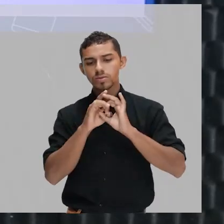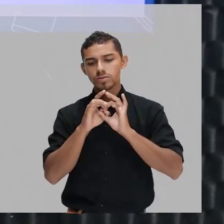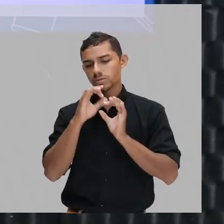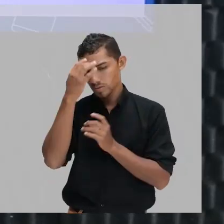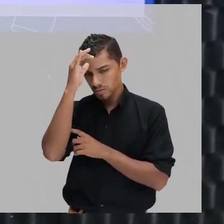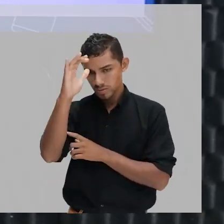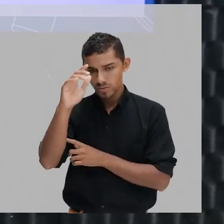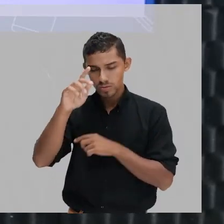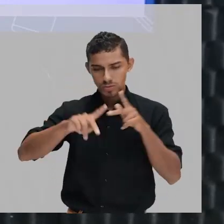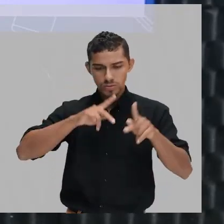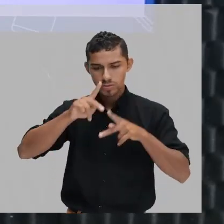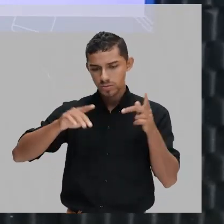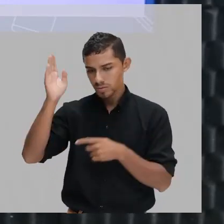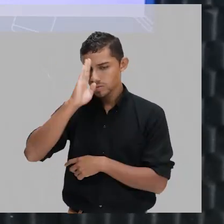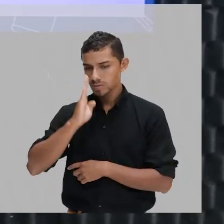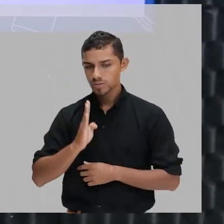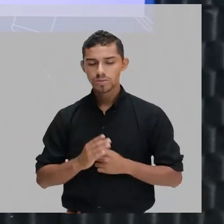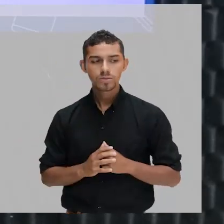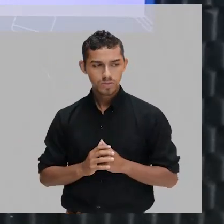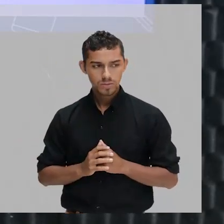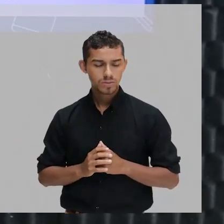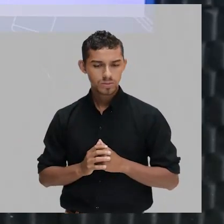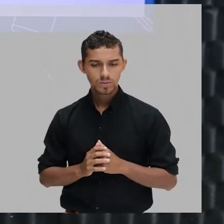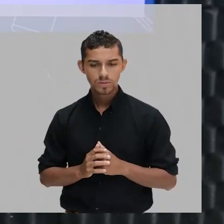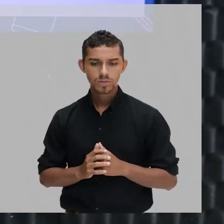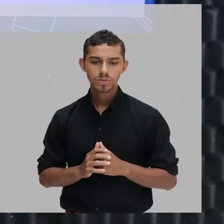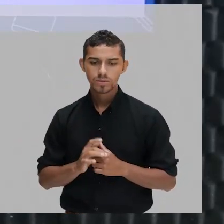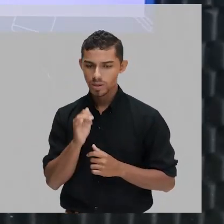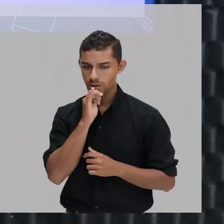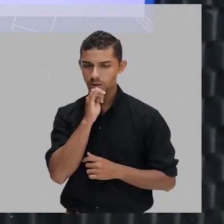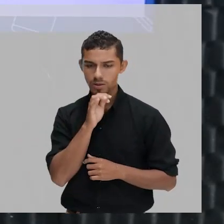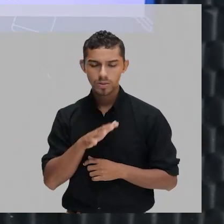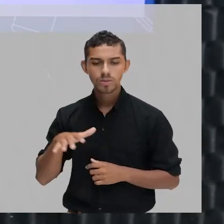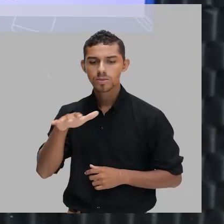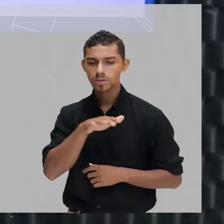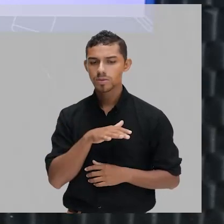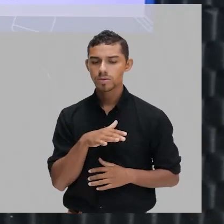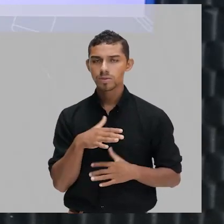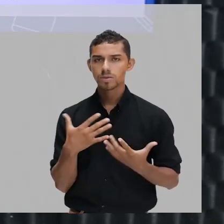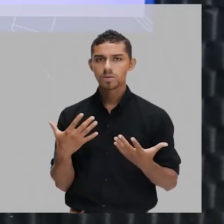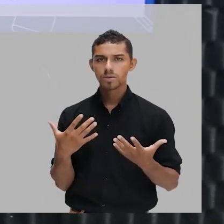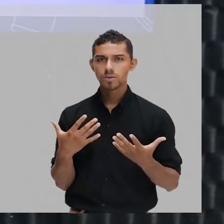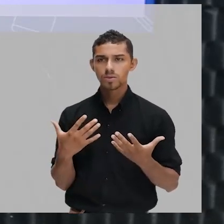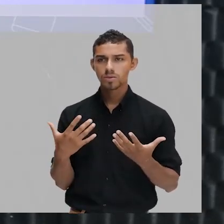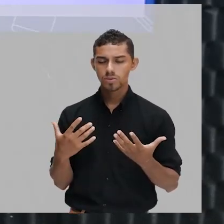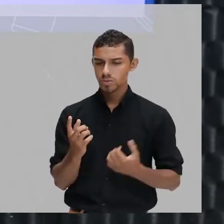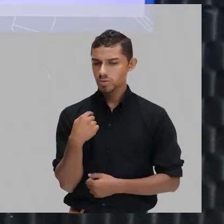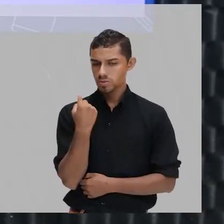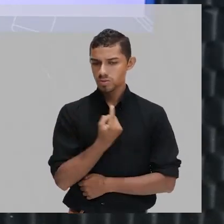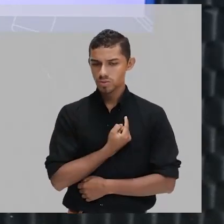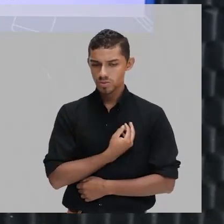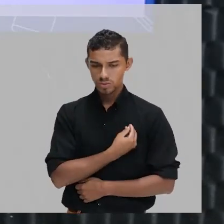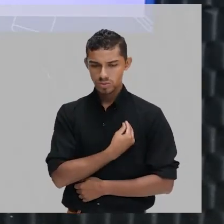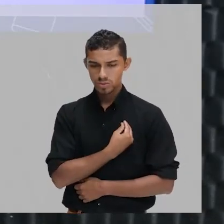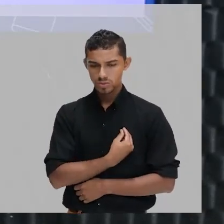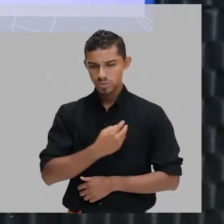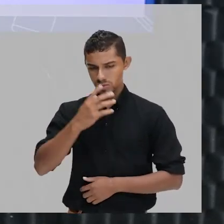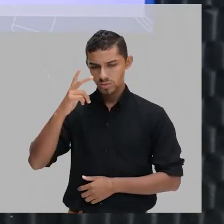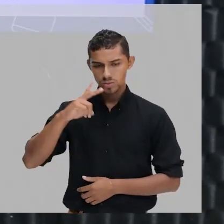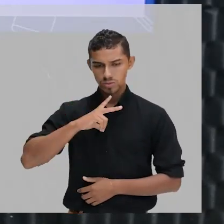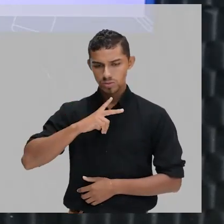cultura popular brasileira, né? Espetáculos que mexem com nossa vivência